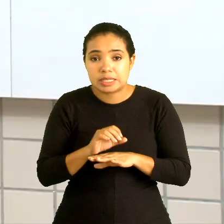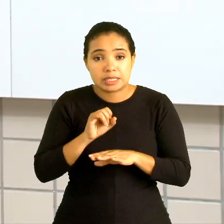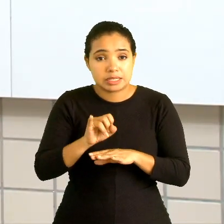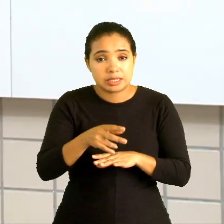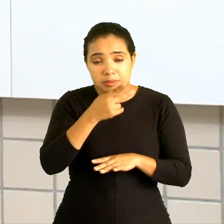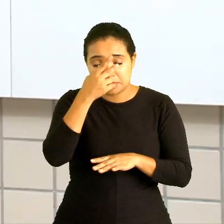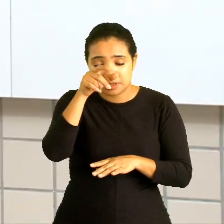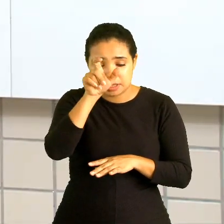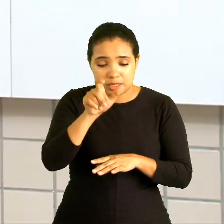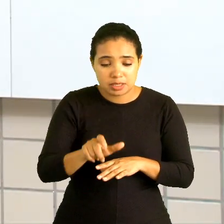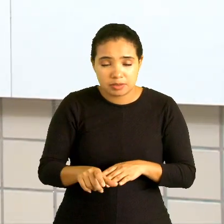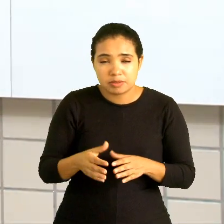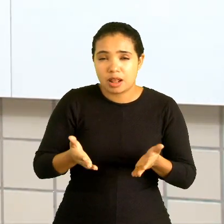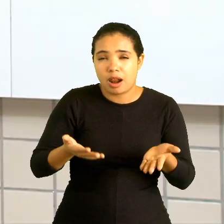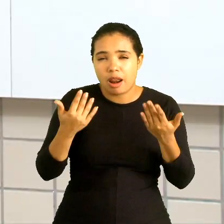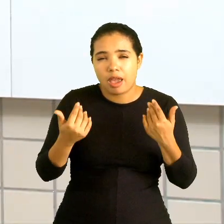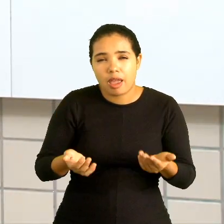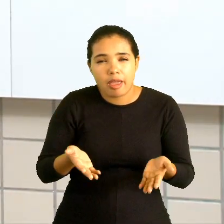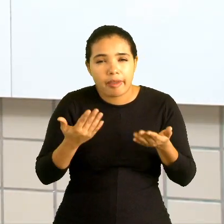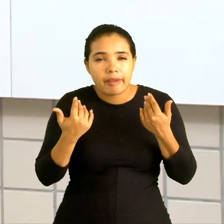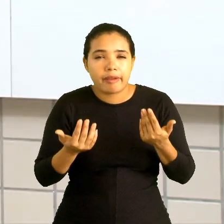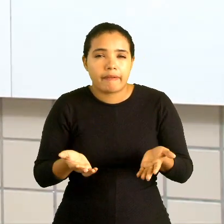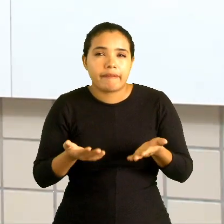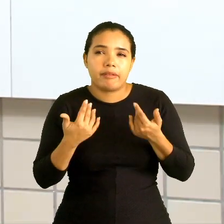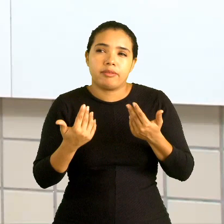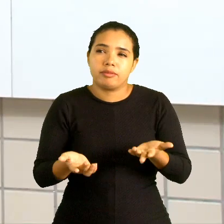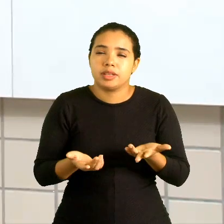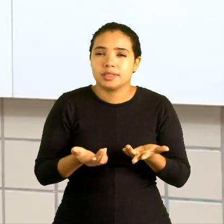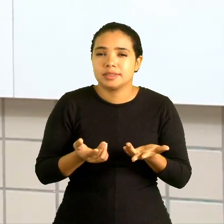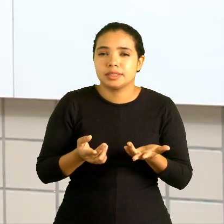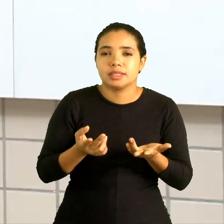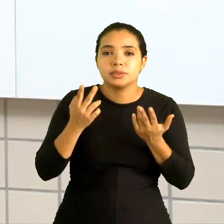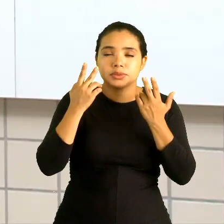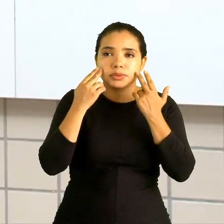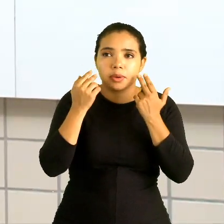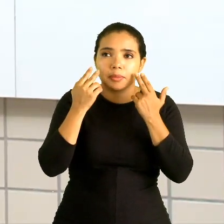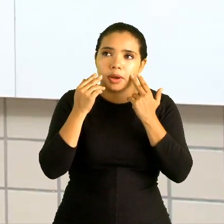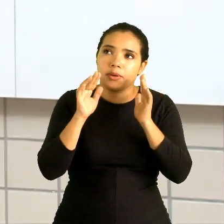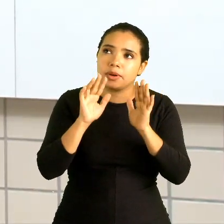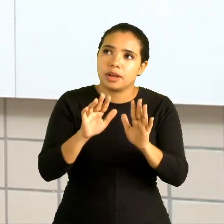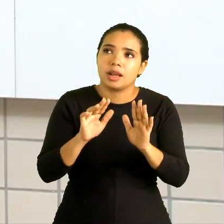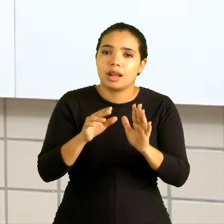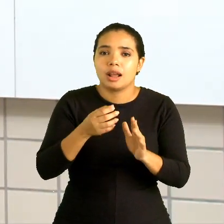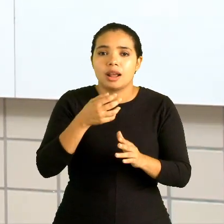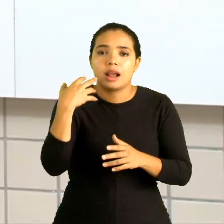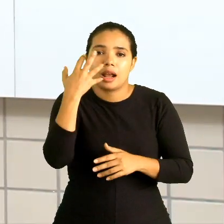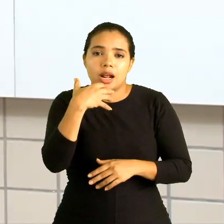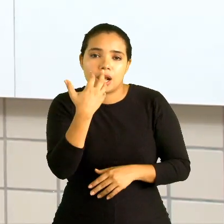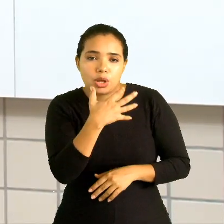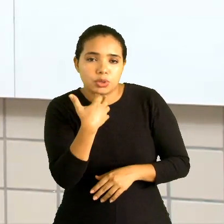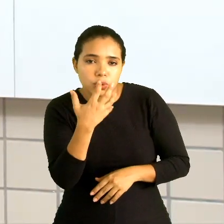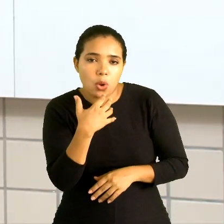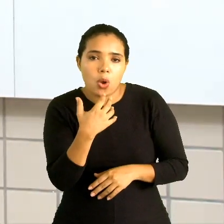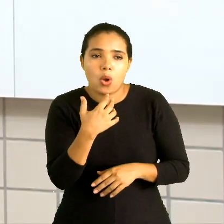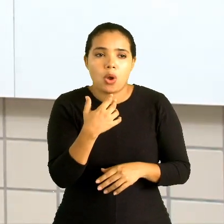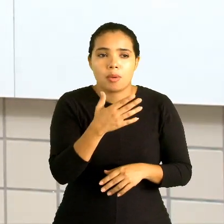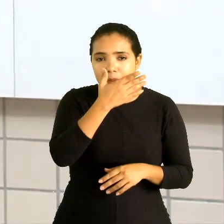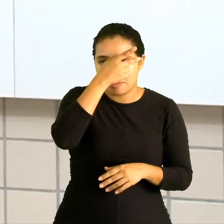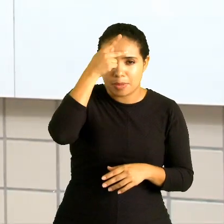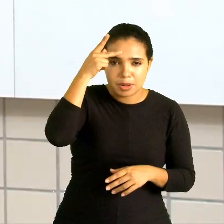uma entrevista mais leve, normalmente quando você entrevista cantores, alguma